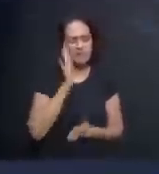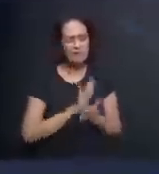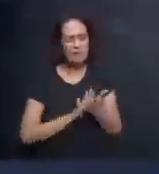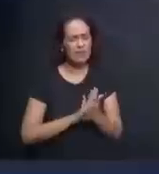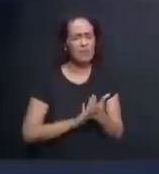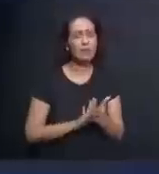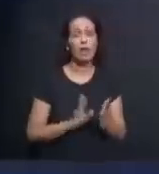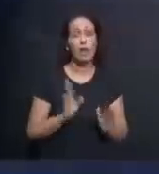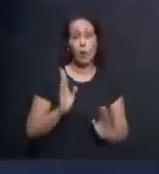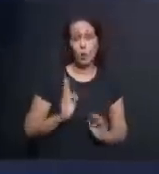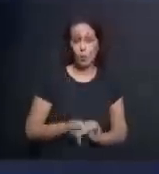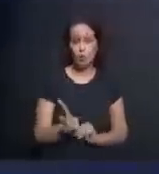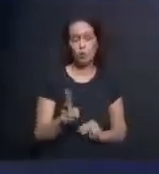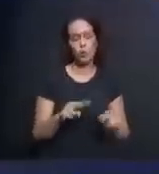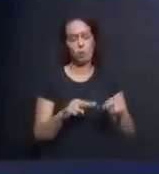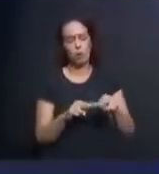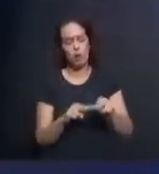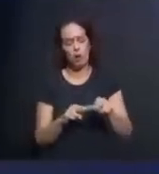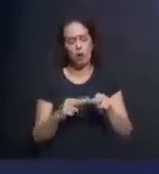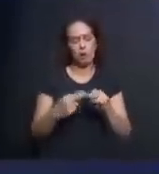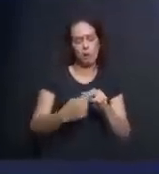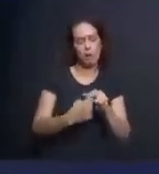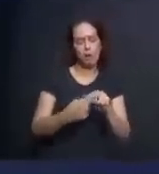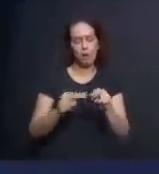você continua, com o tempo.